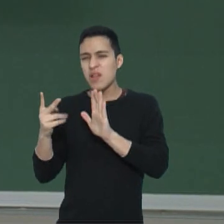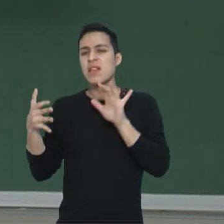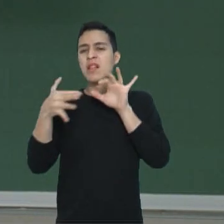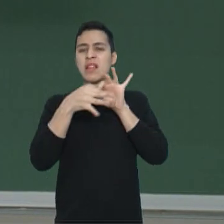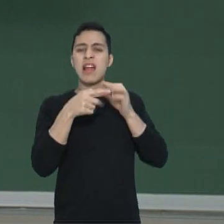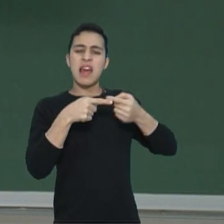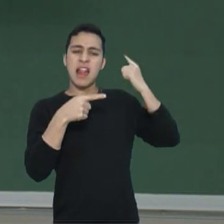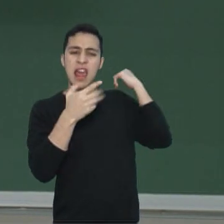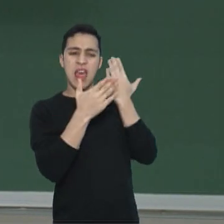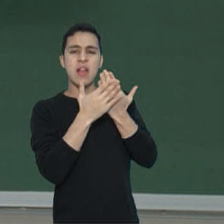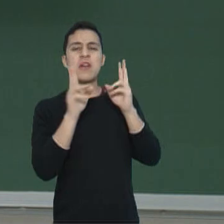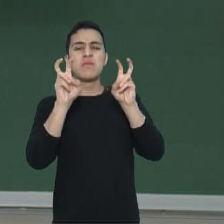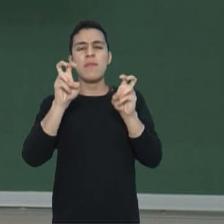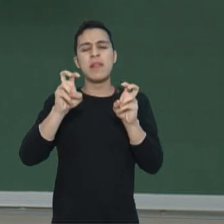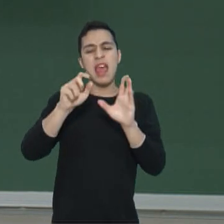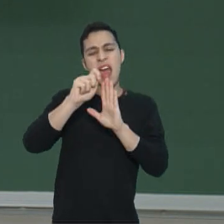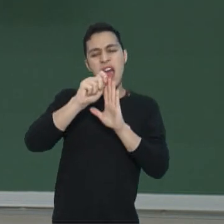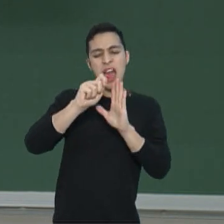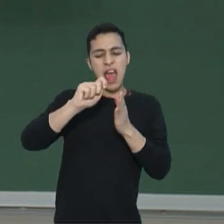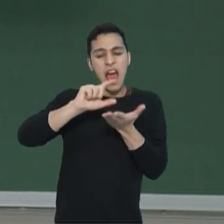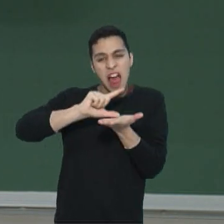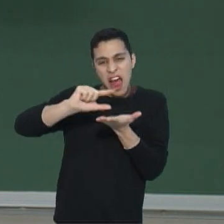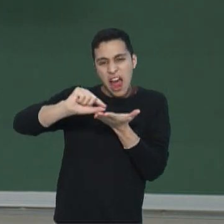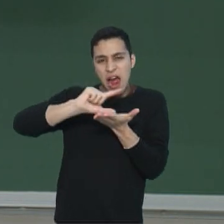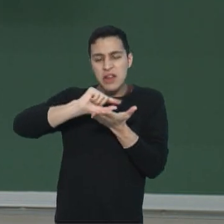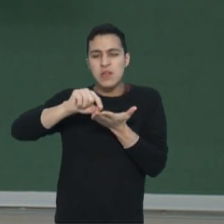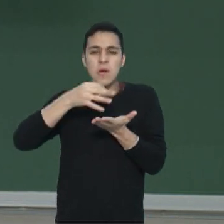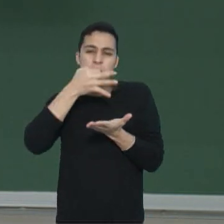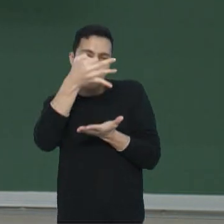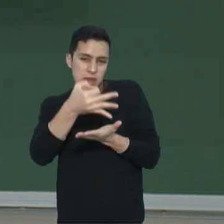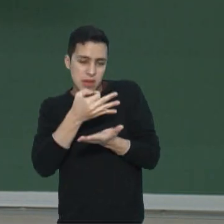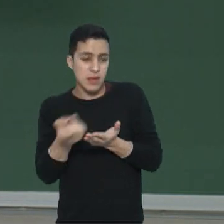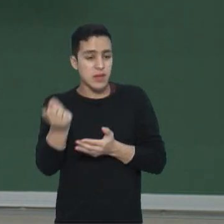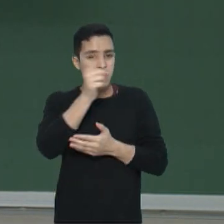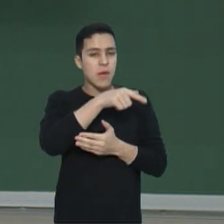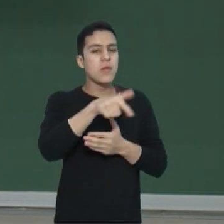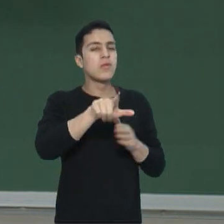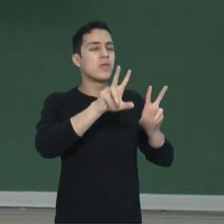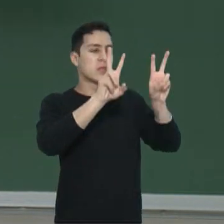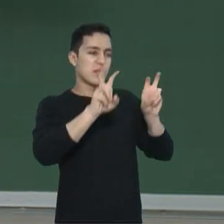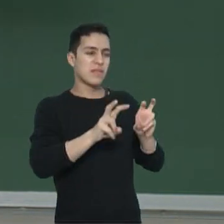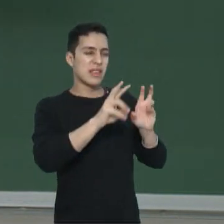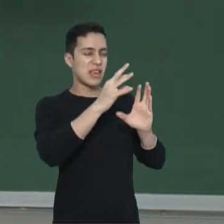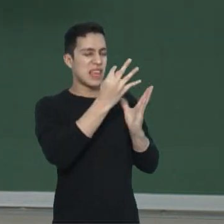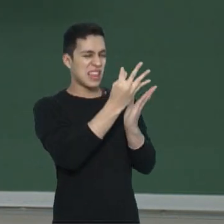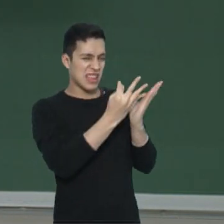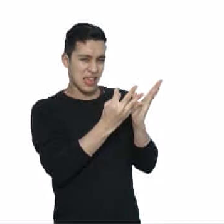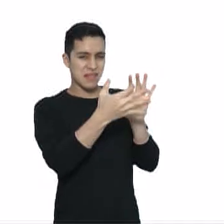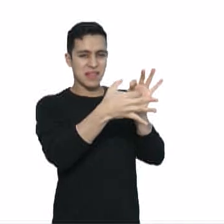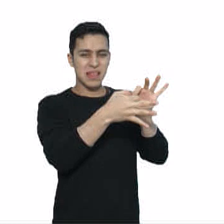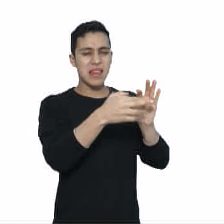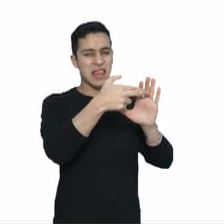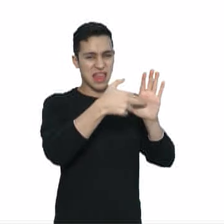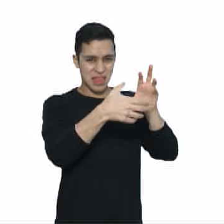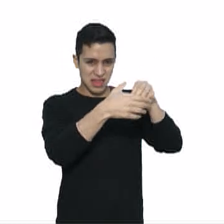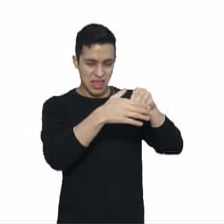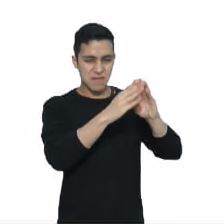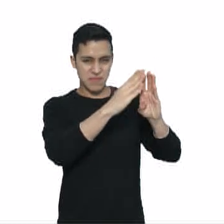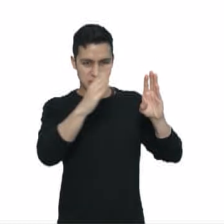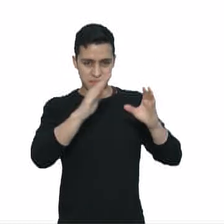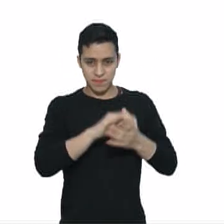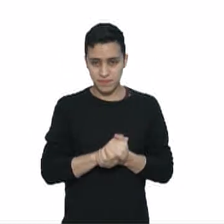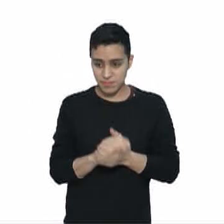anteriores. E o texto 1 faz parte do regulamento da biblioteca escolar. Texto 1. Não podem ser